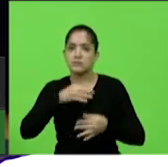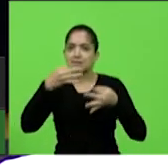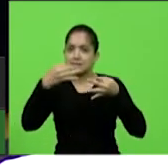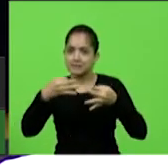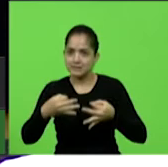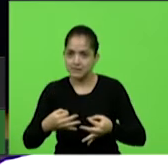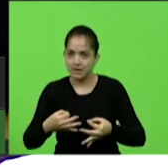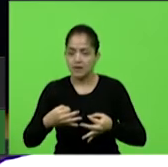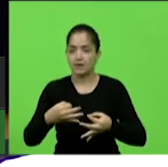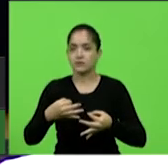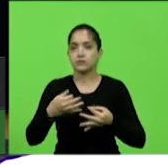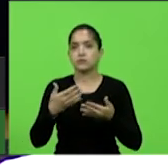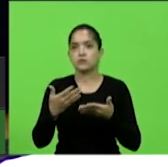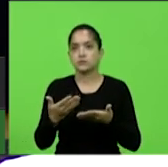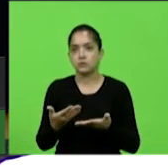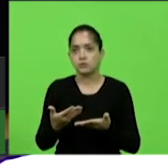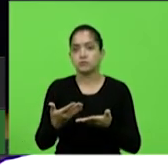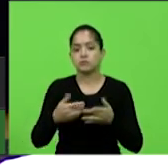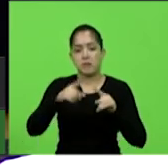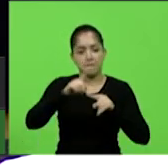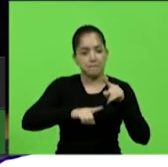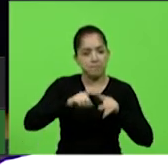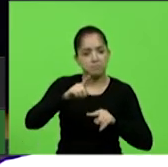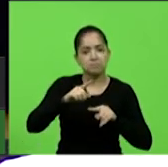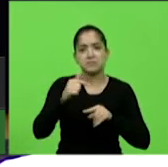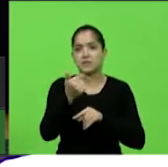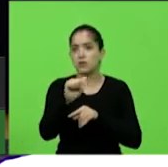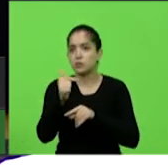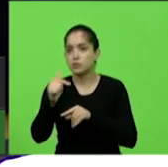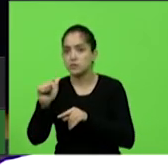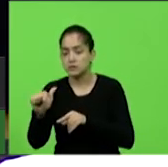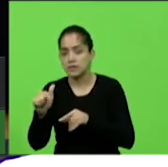bem pelo trabalho, não tem os equipamentos de segurança, não tem os